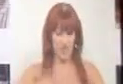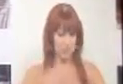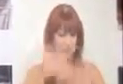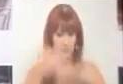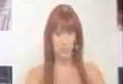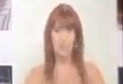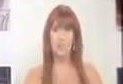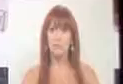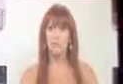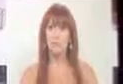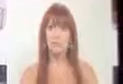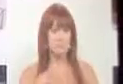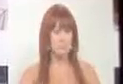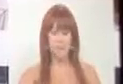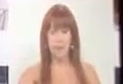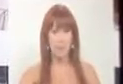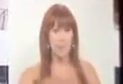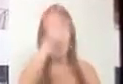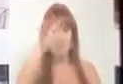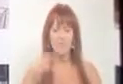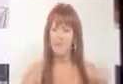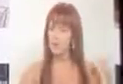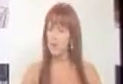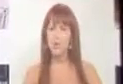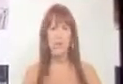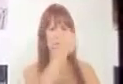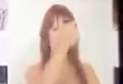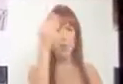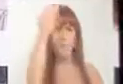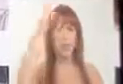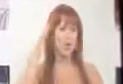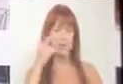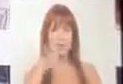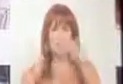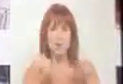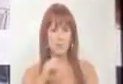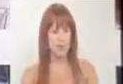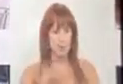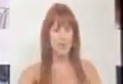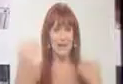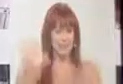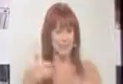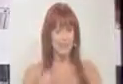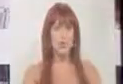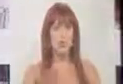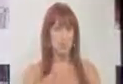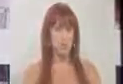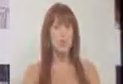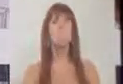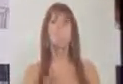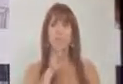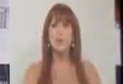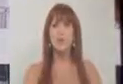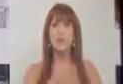tempo indeterminado e a redução de 50% do número de trabalhadores com contratos a termo resolutivo e há